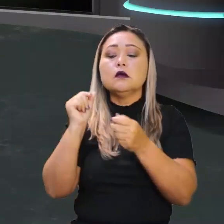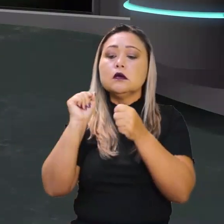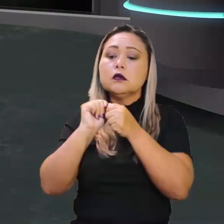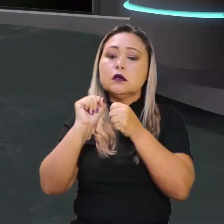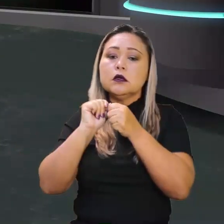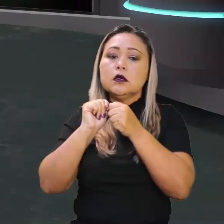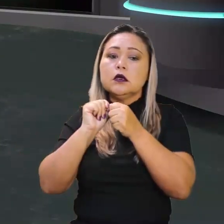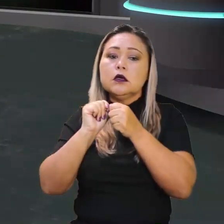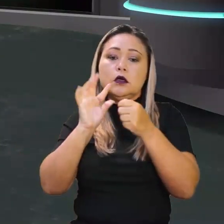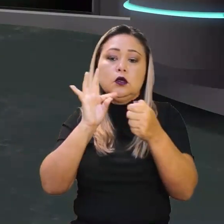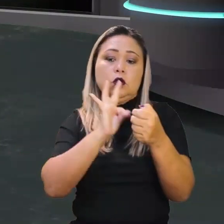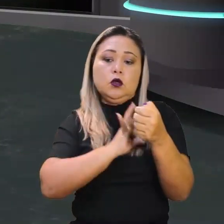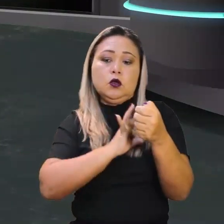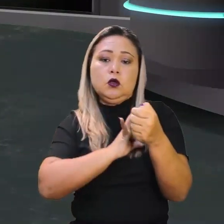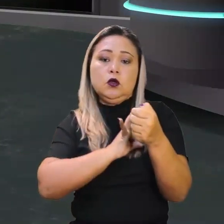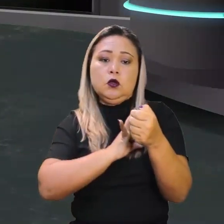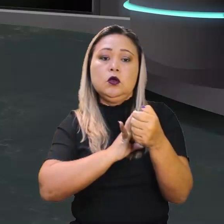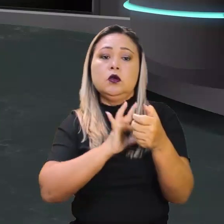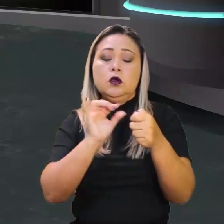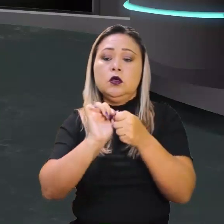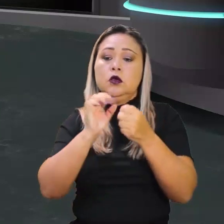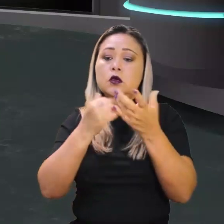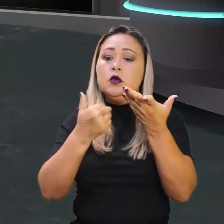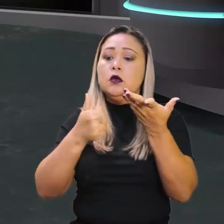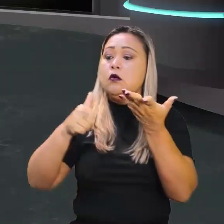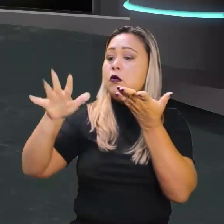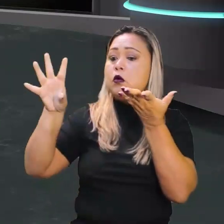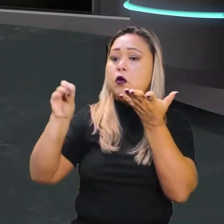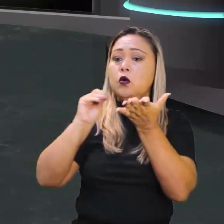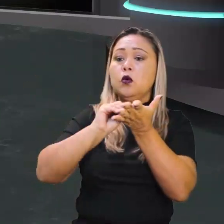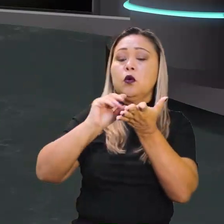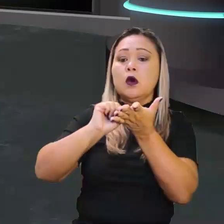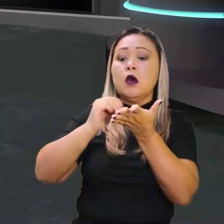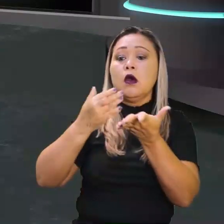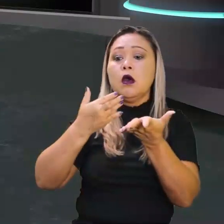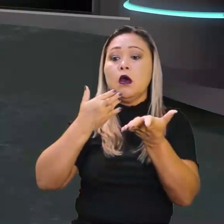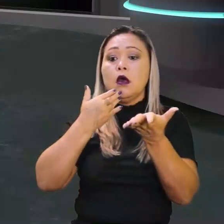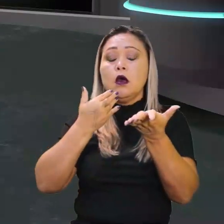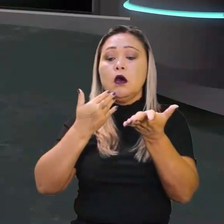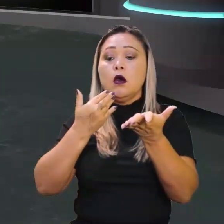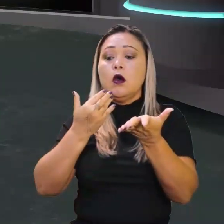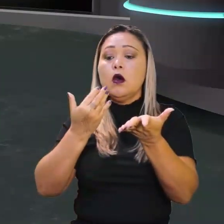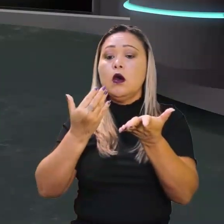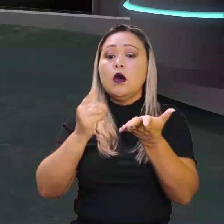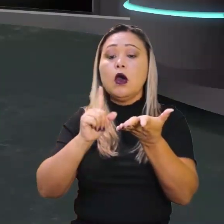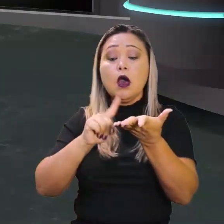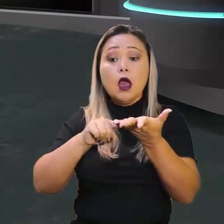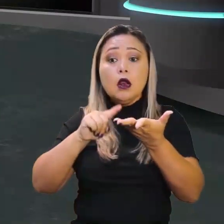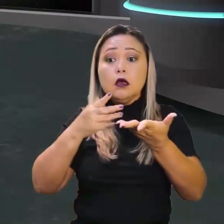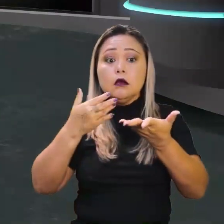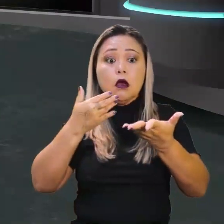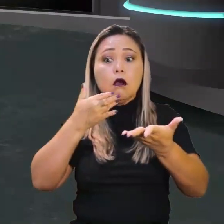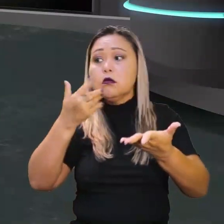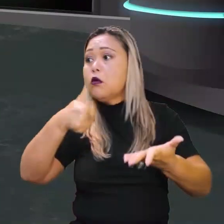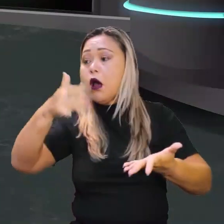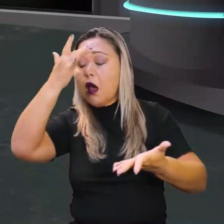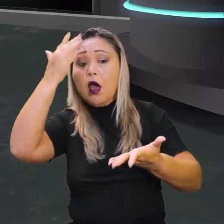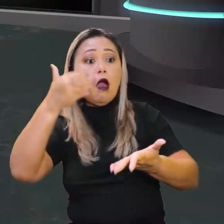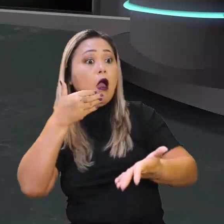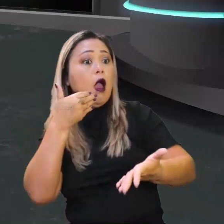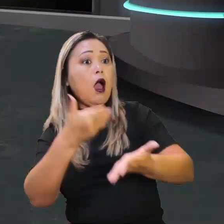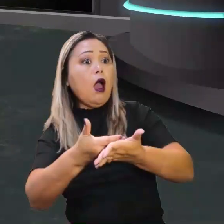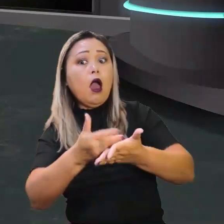Feito com as técnicas o Marcel manuais, né? Ele procurou chocar, ele radicalizou na sua